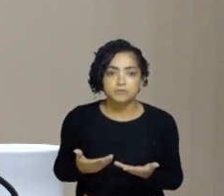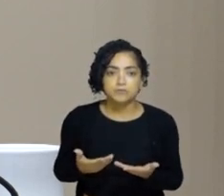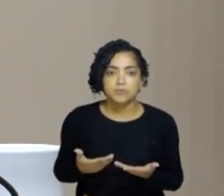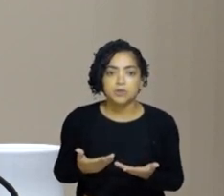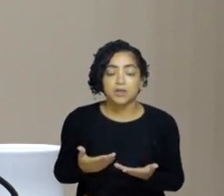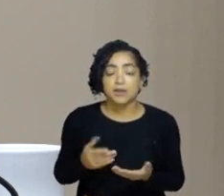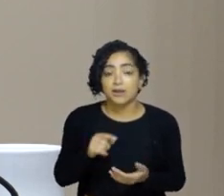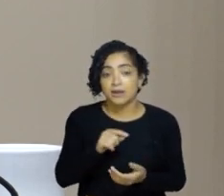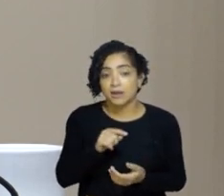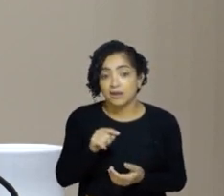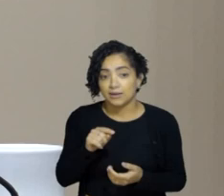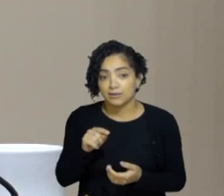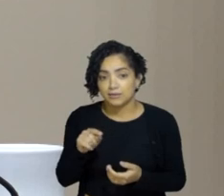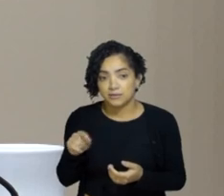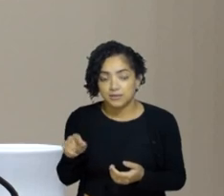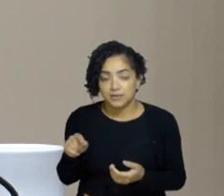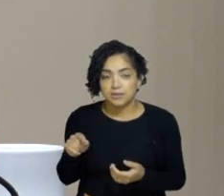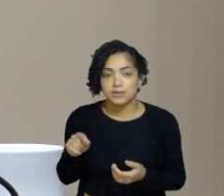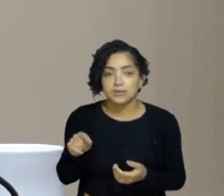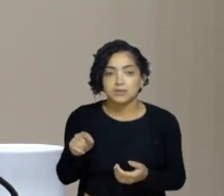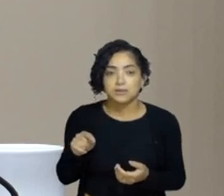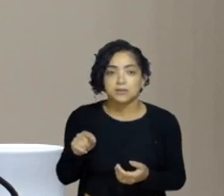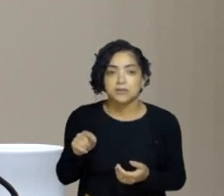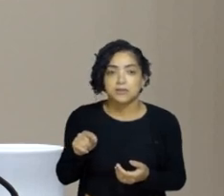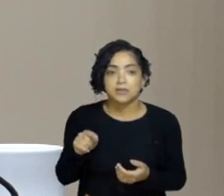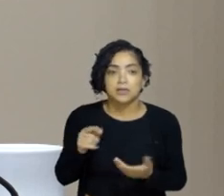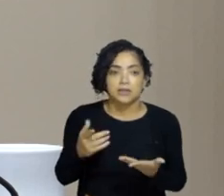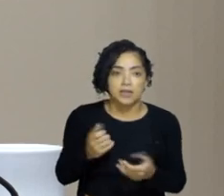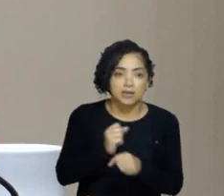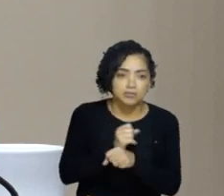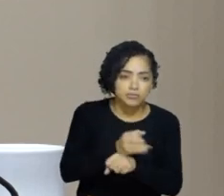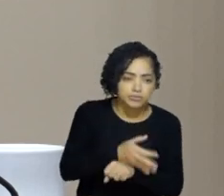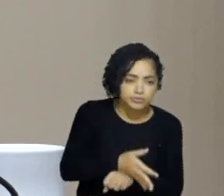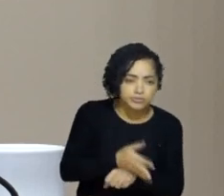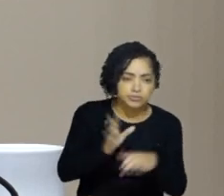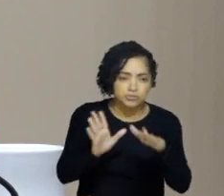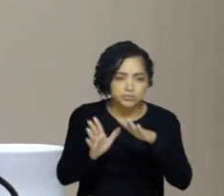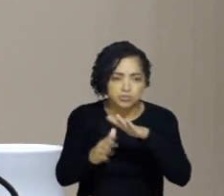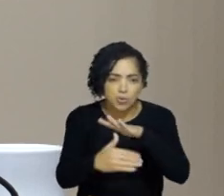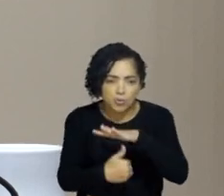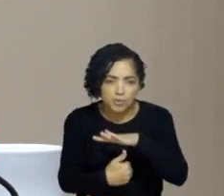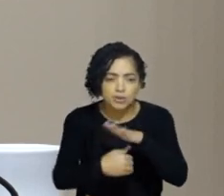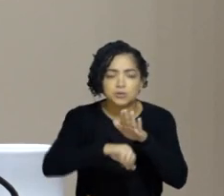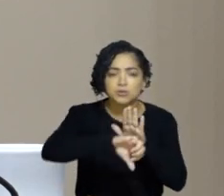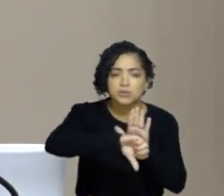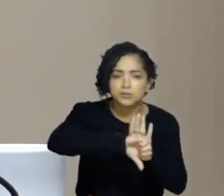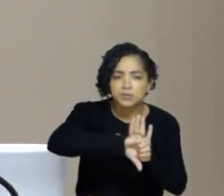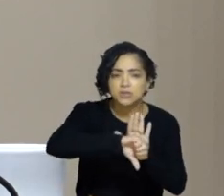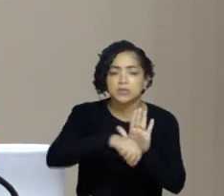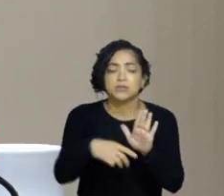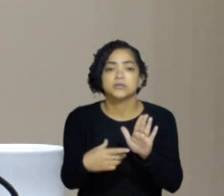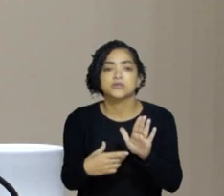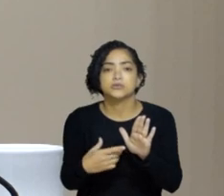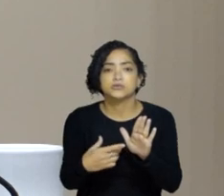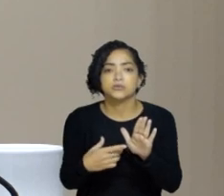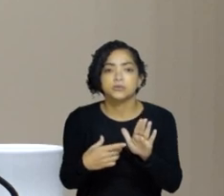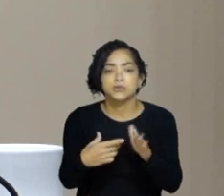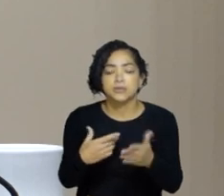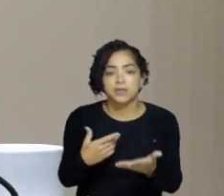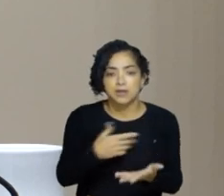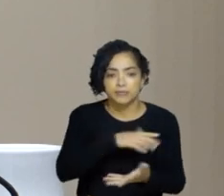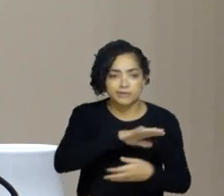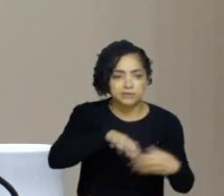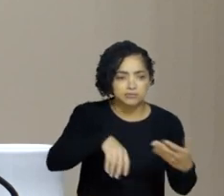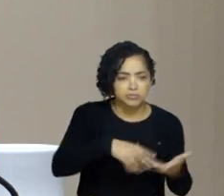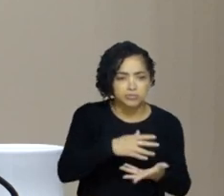aquele que está de madrugada roubando, furtando as